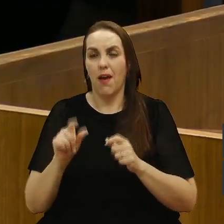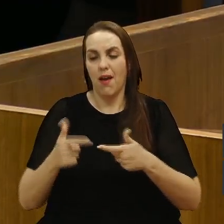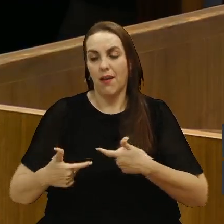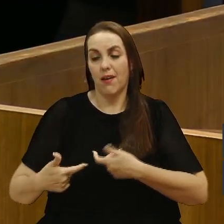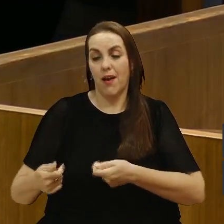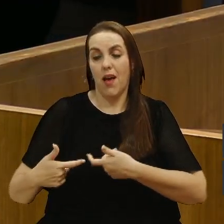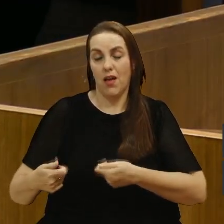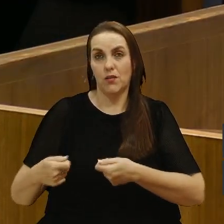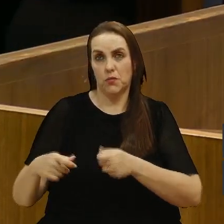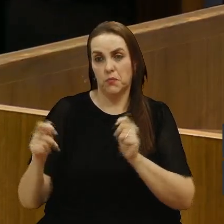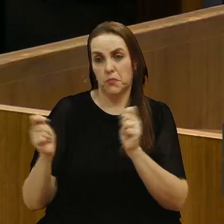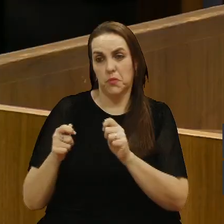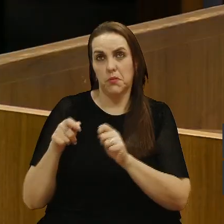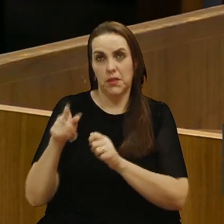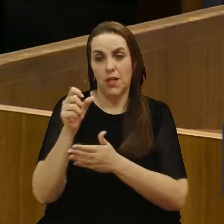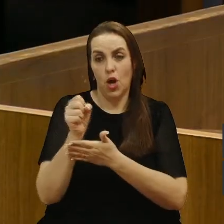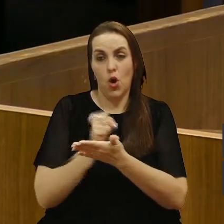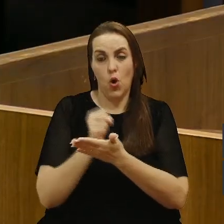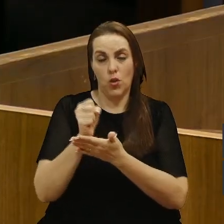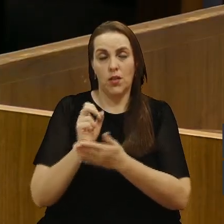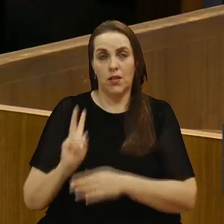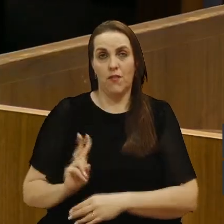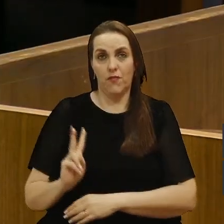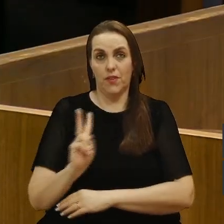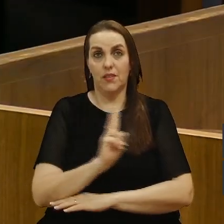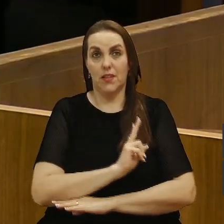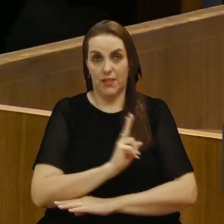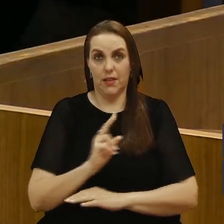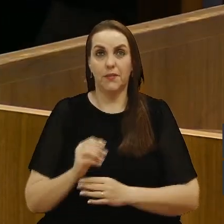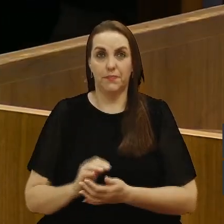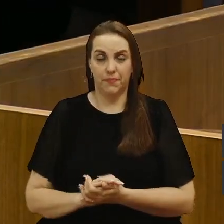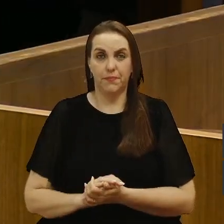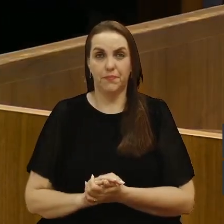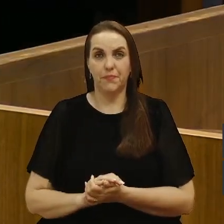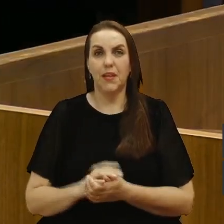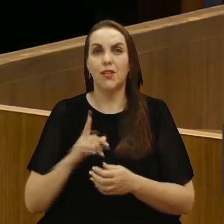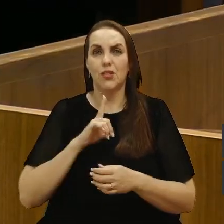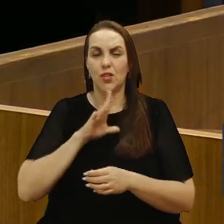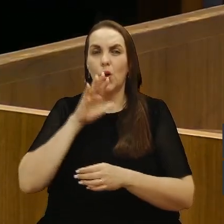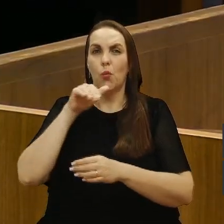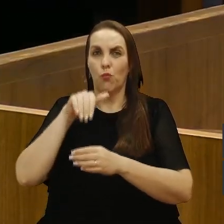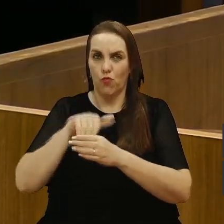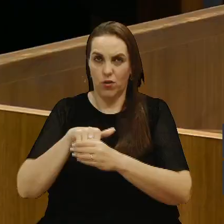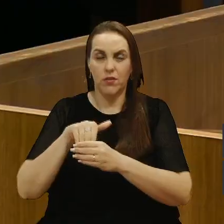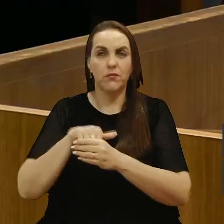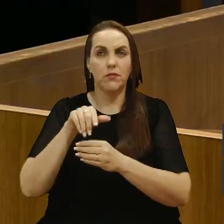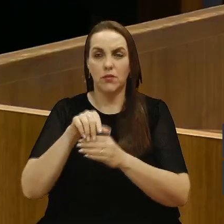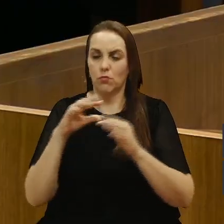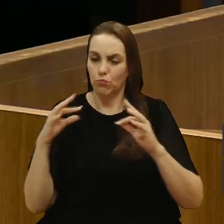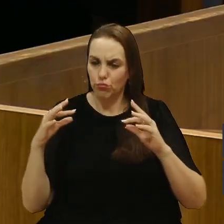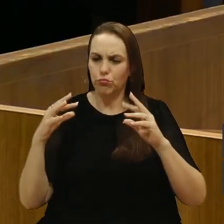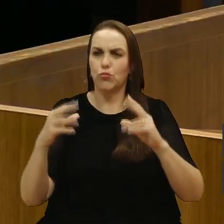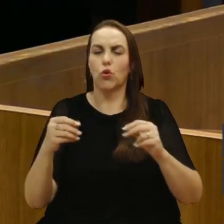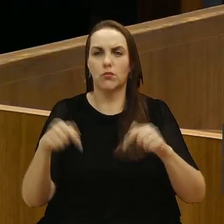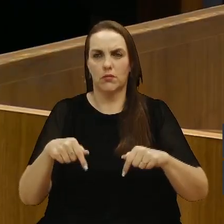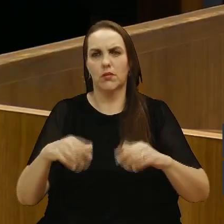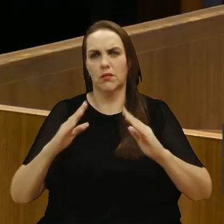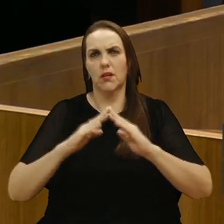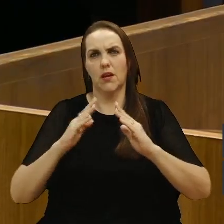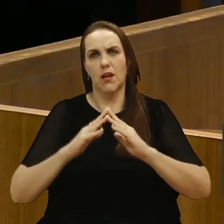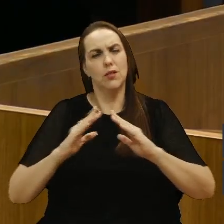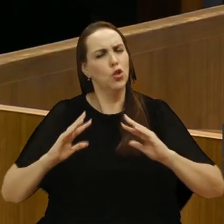que teríamos em contratação de veterinários. Nós tivemos uma votação unânime nessa casa, de todos